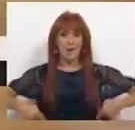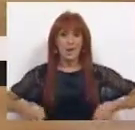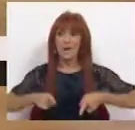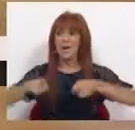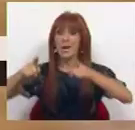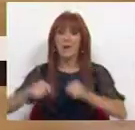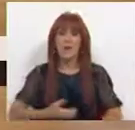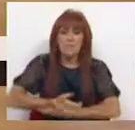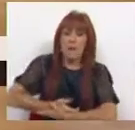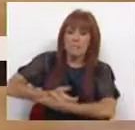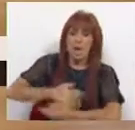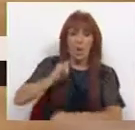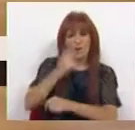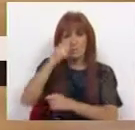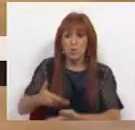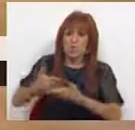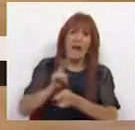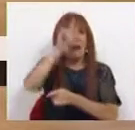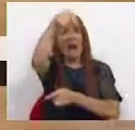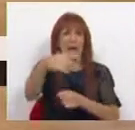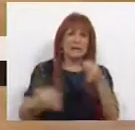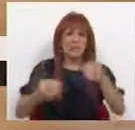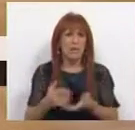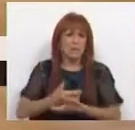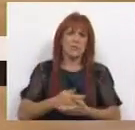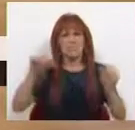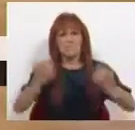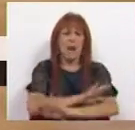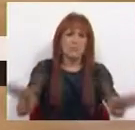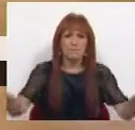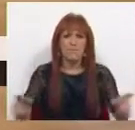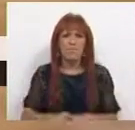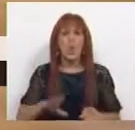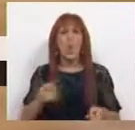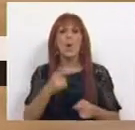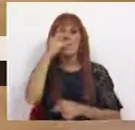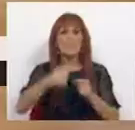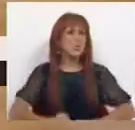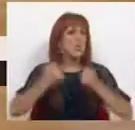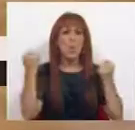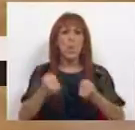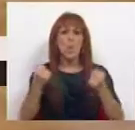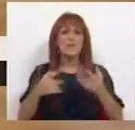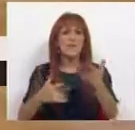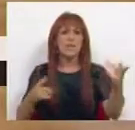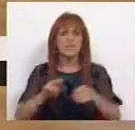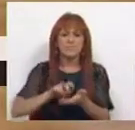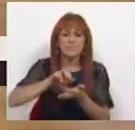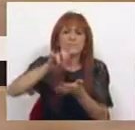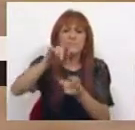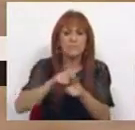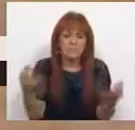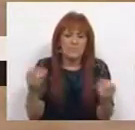cadeira de rodas ao colo por outras pessoas para chegar a um tribunal, isto está tudo mal. Ou quando há pessoas que não conseguem